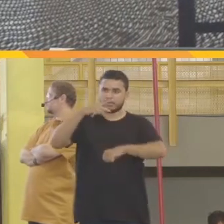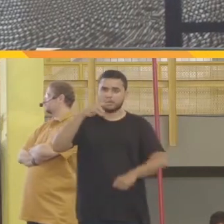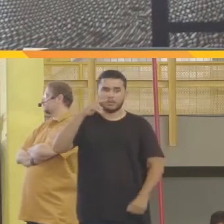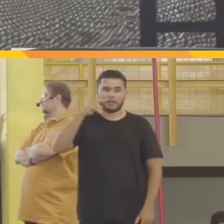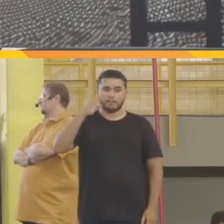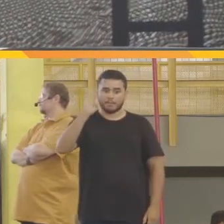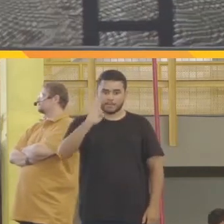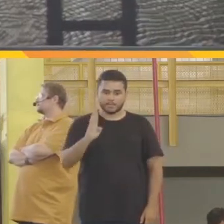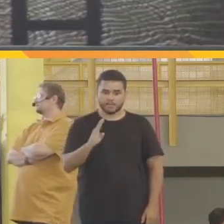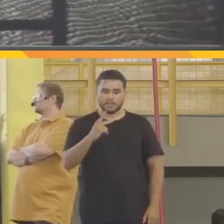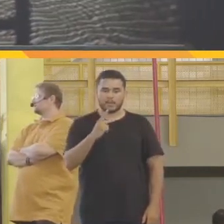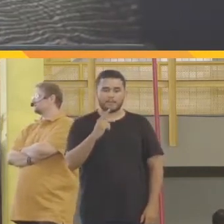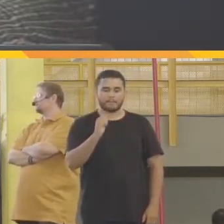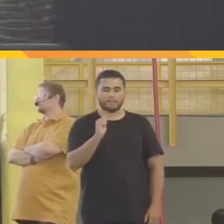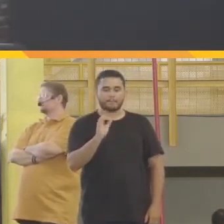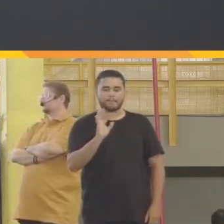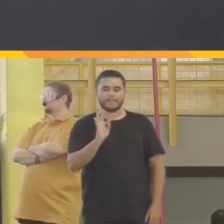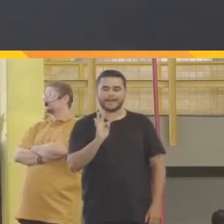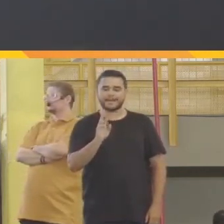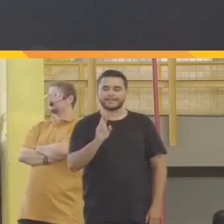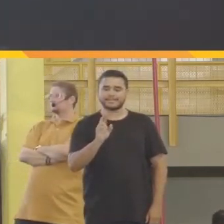dessa expressão, patrimonialismo?